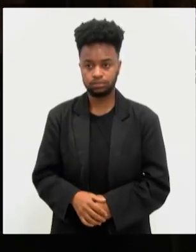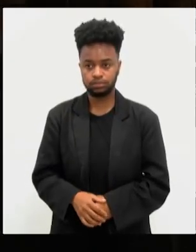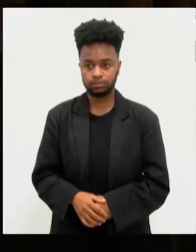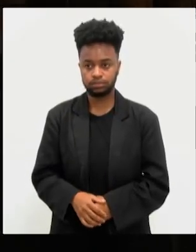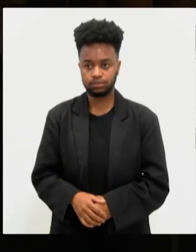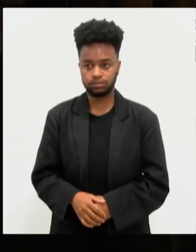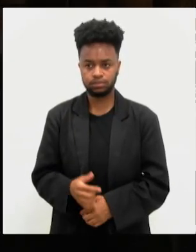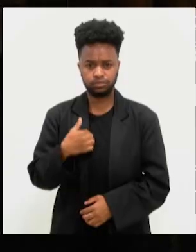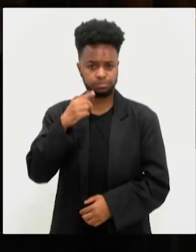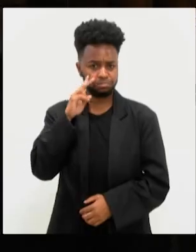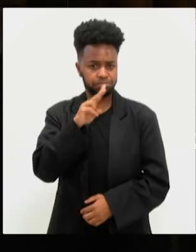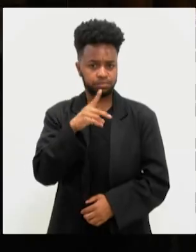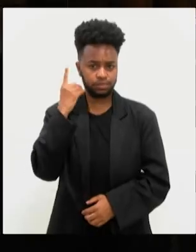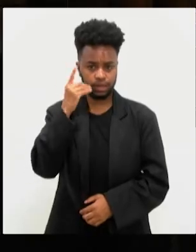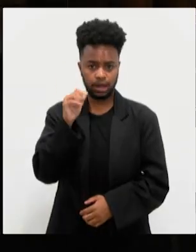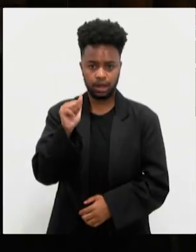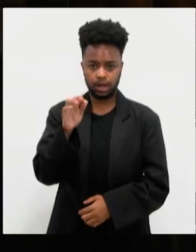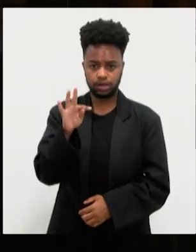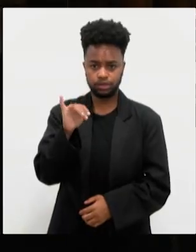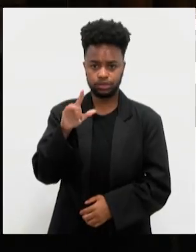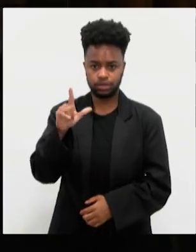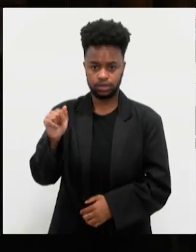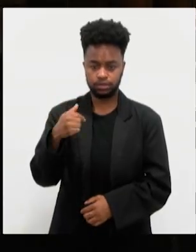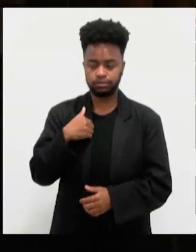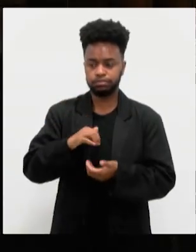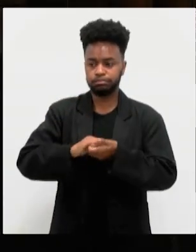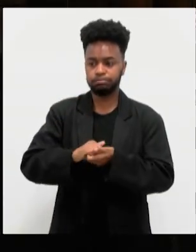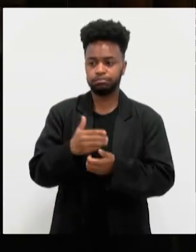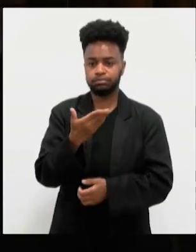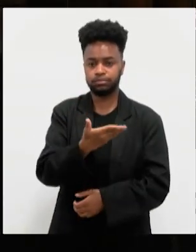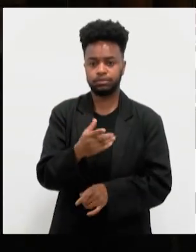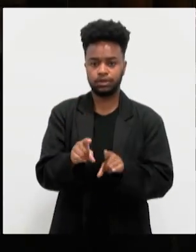estou vendo ali o deputado Átila Nunes, saudá-lo também.